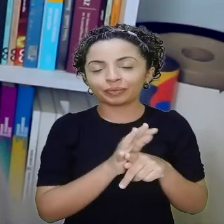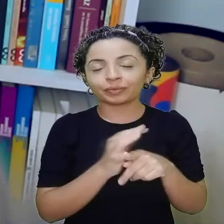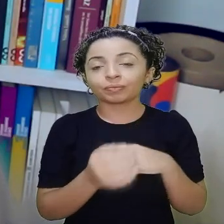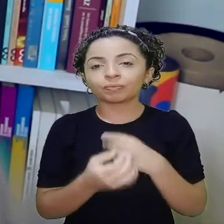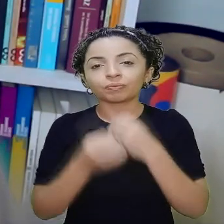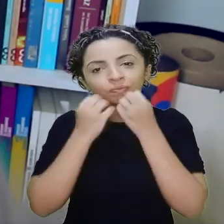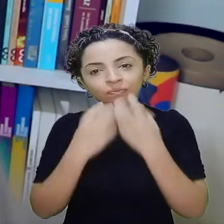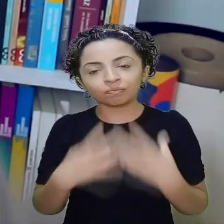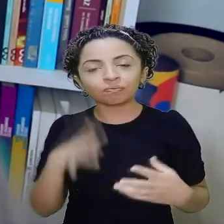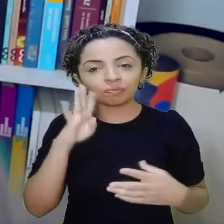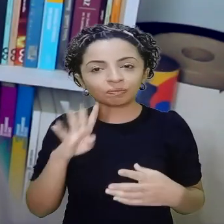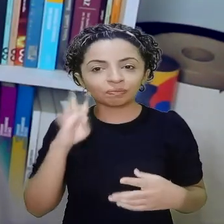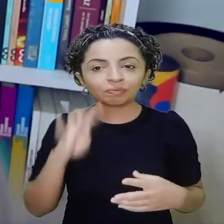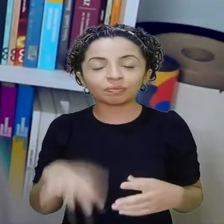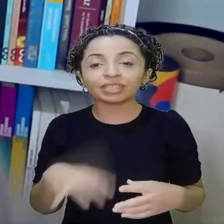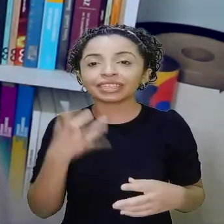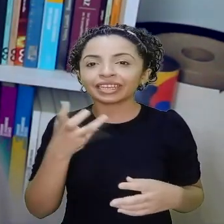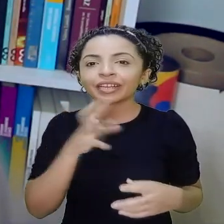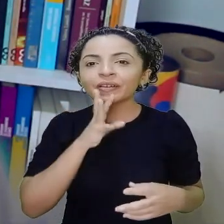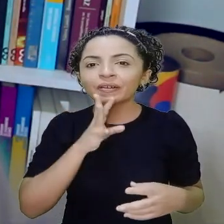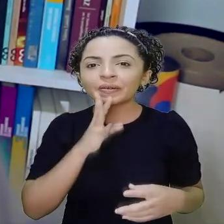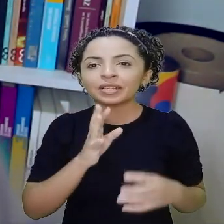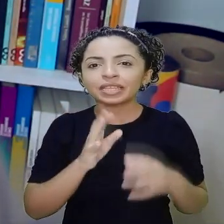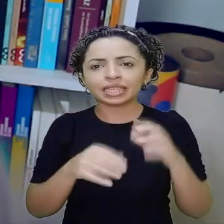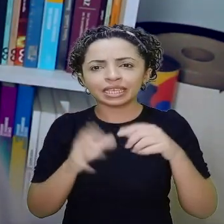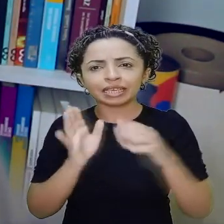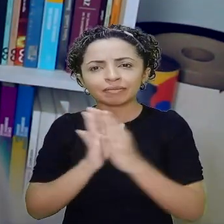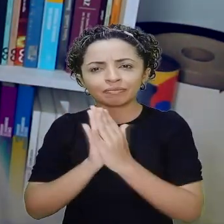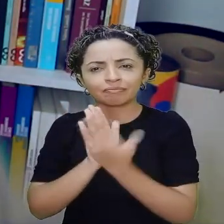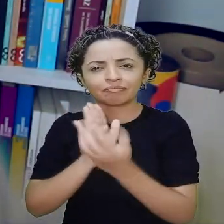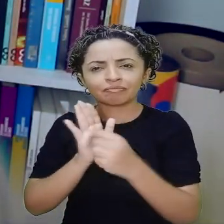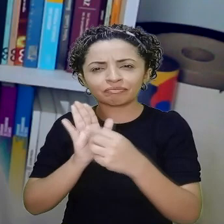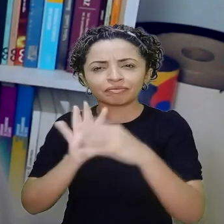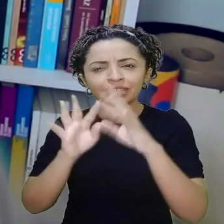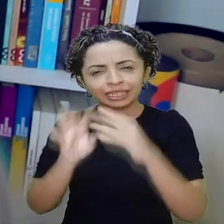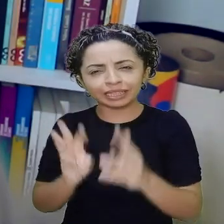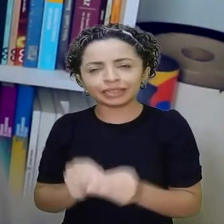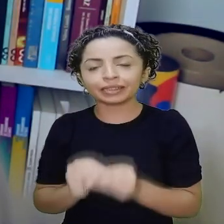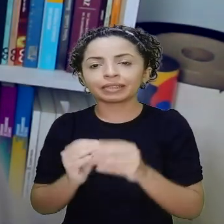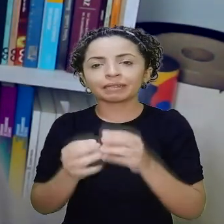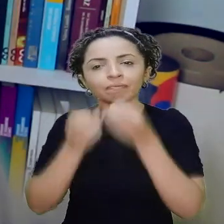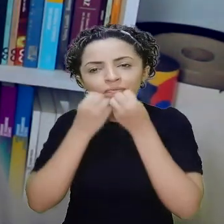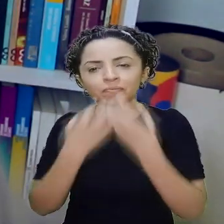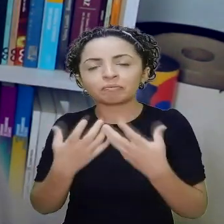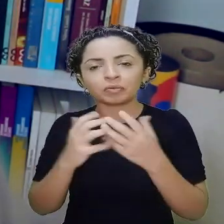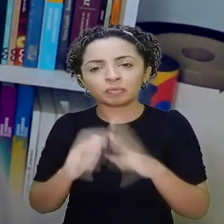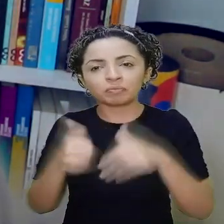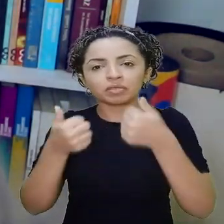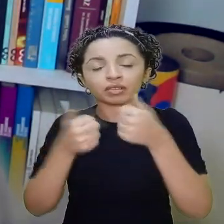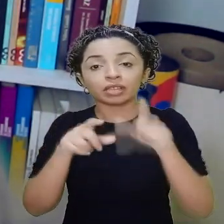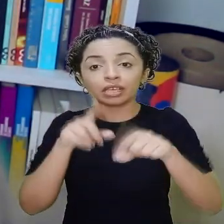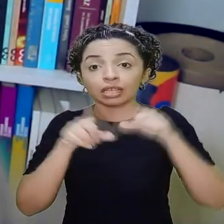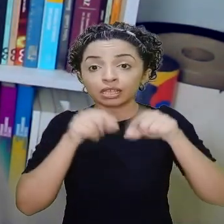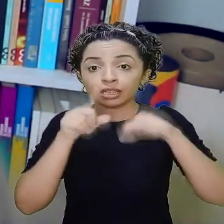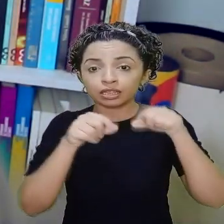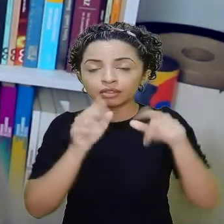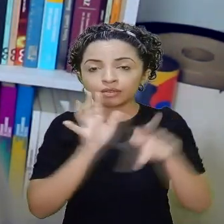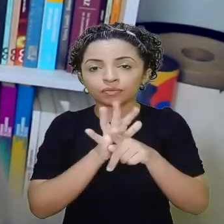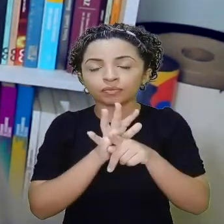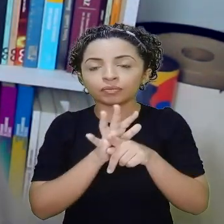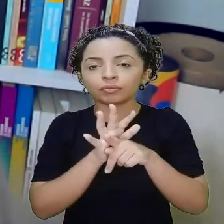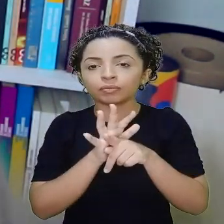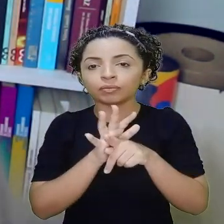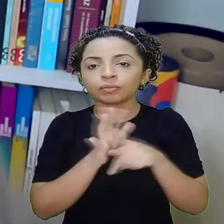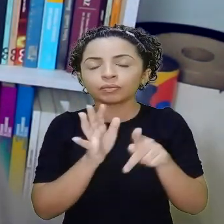os próximos livros dessa coleção, que é muito boa, muito bacana para você conhecer. E quiser conhecer Florbela Espanca, eu acho que esse aqui